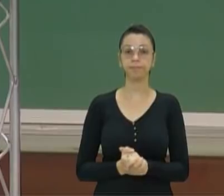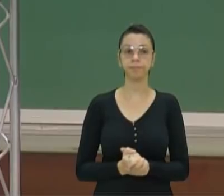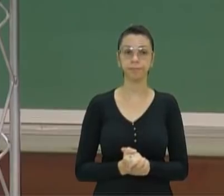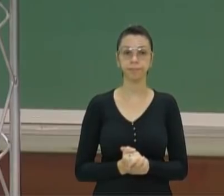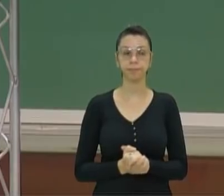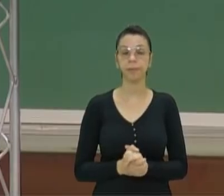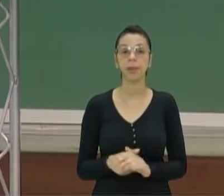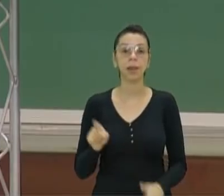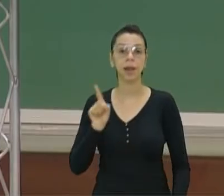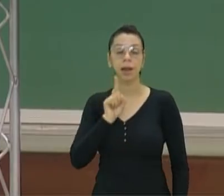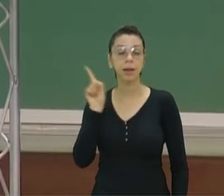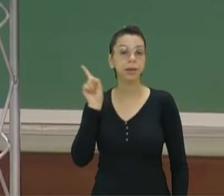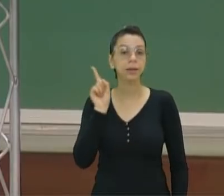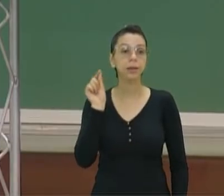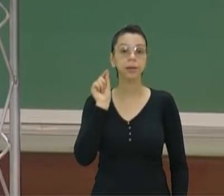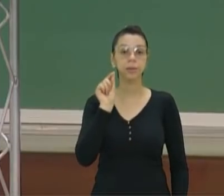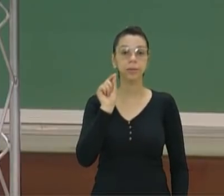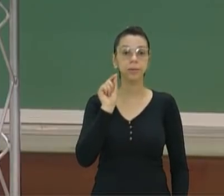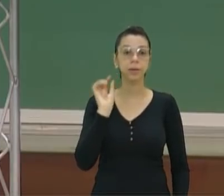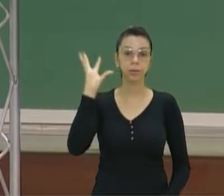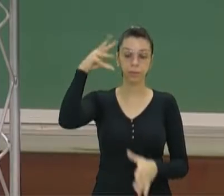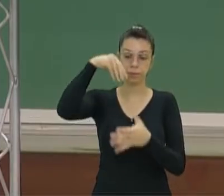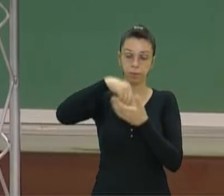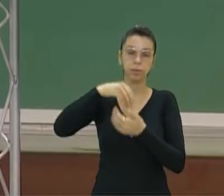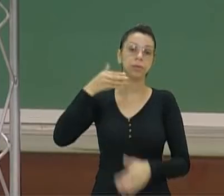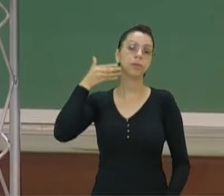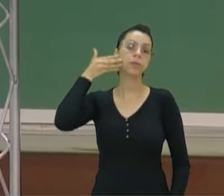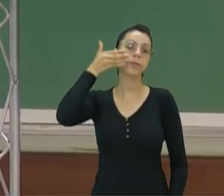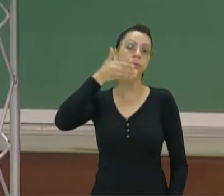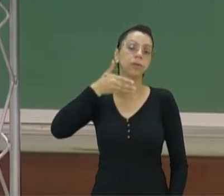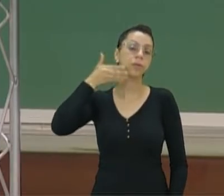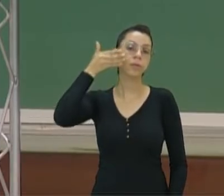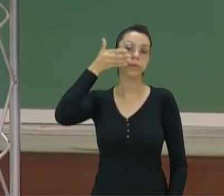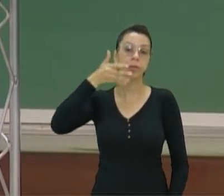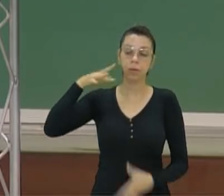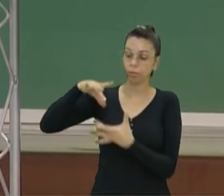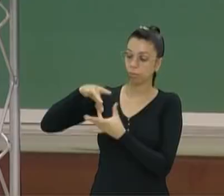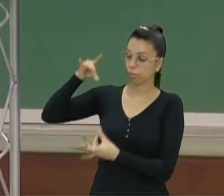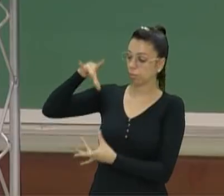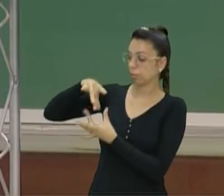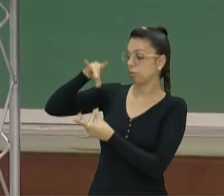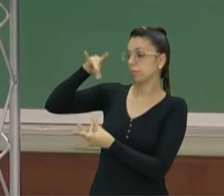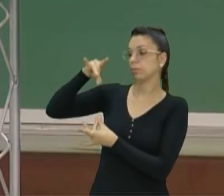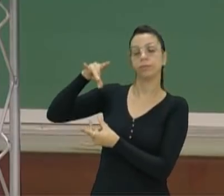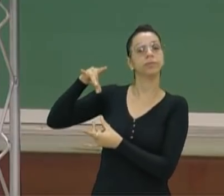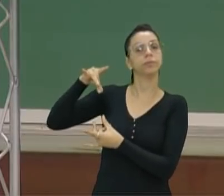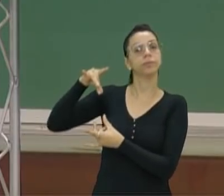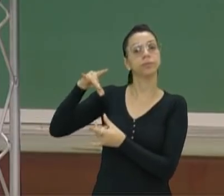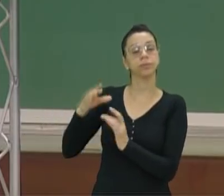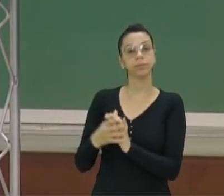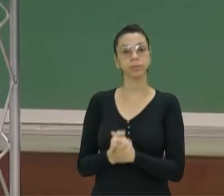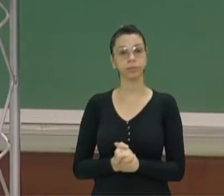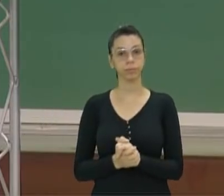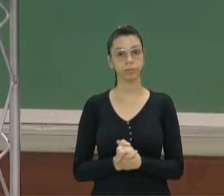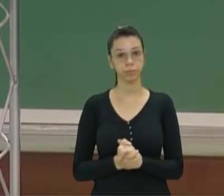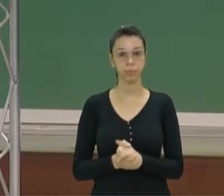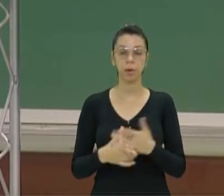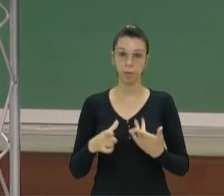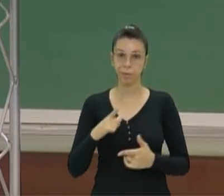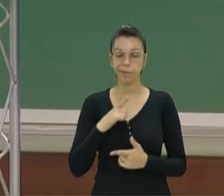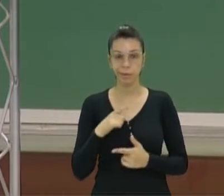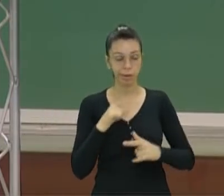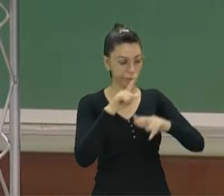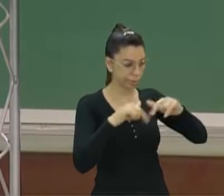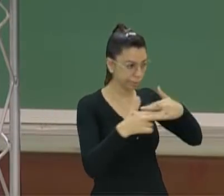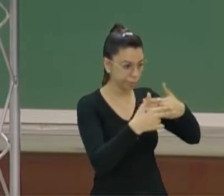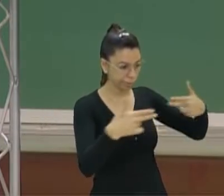Aqui entra fortemente no discurso o papel da abstração. Abstrair significa o seguinte: tem algo que é material. Você está